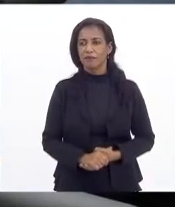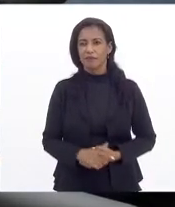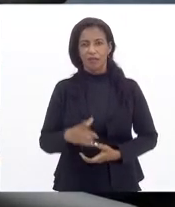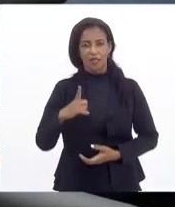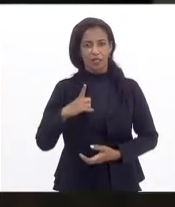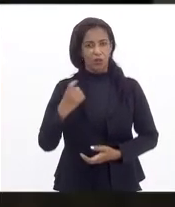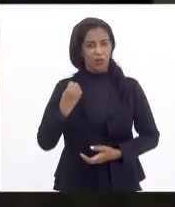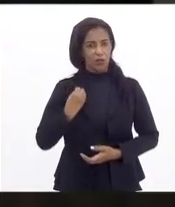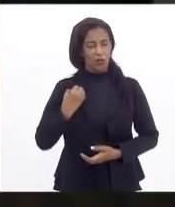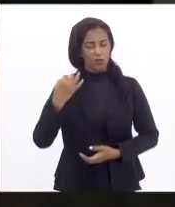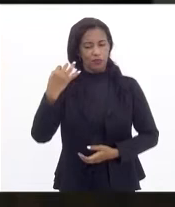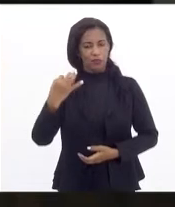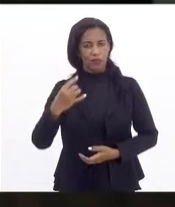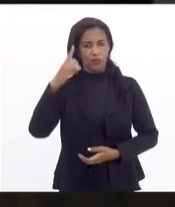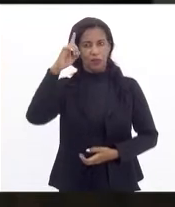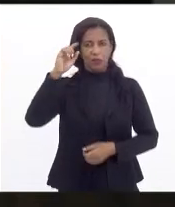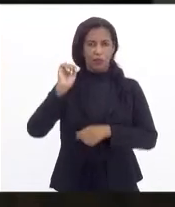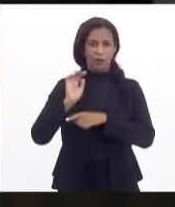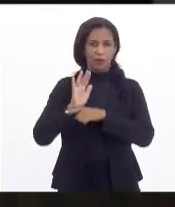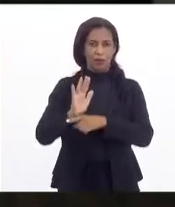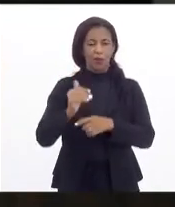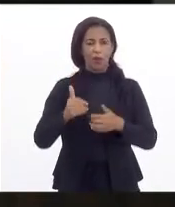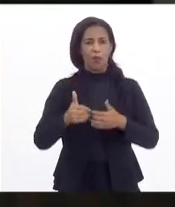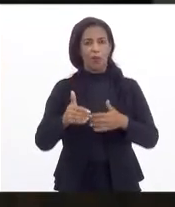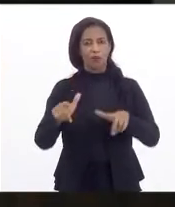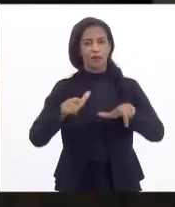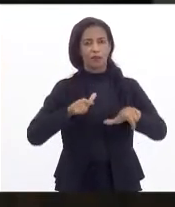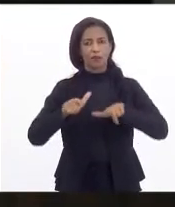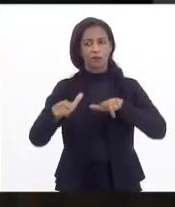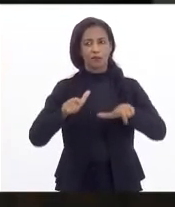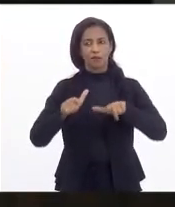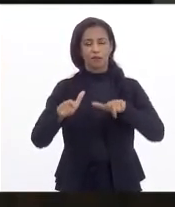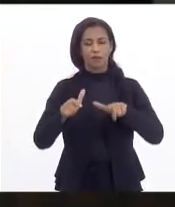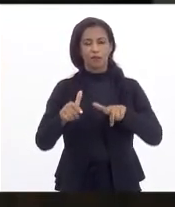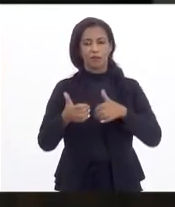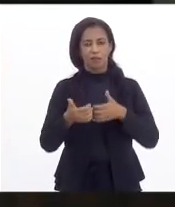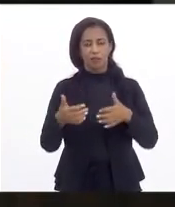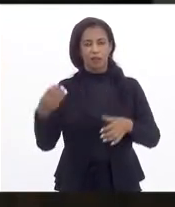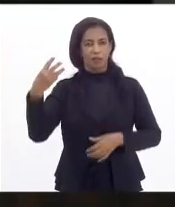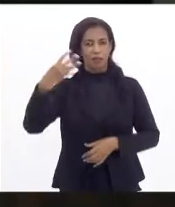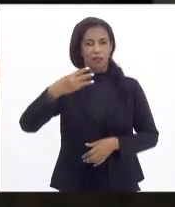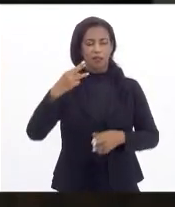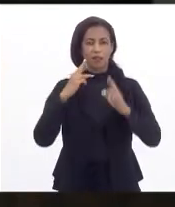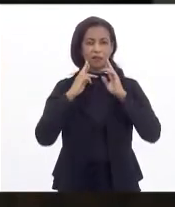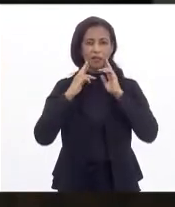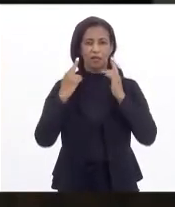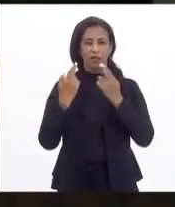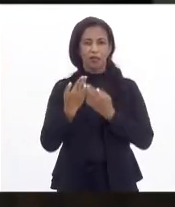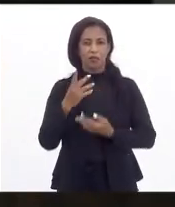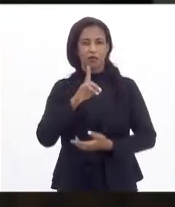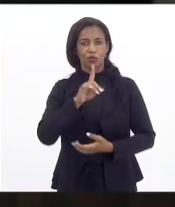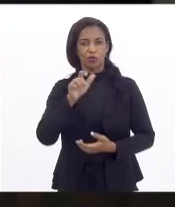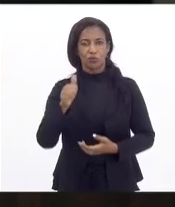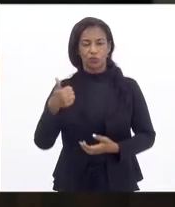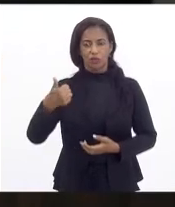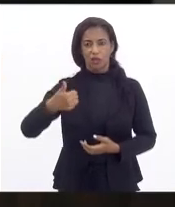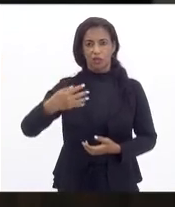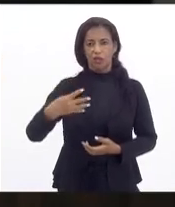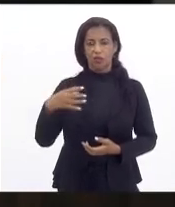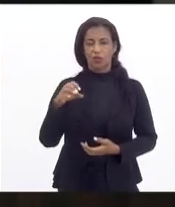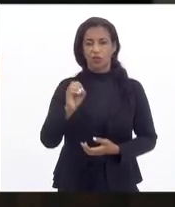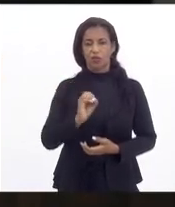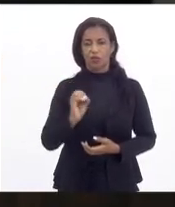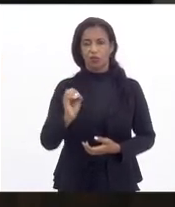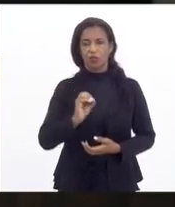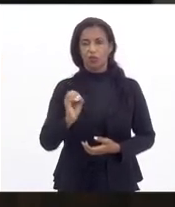Havendo número legal sobre a proteção de Deus, iniciamos os nossos trabalhos. Está aberta a terceira sessão extraordinária do dia 14 de